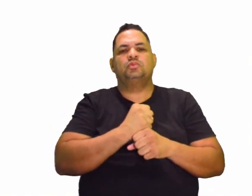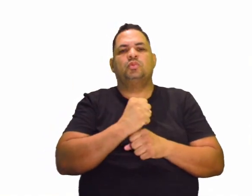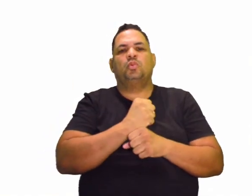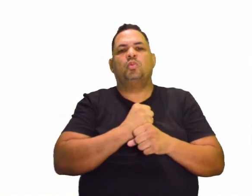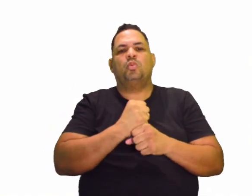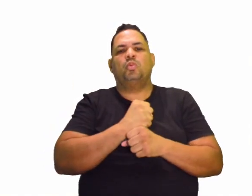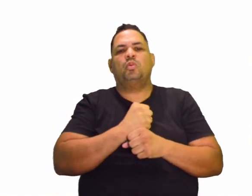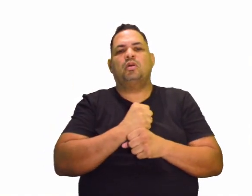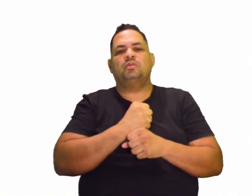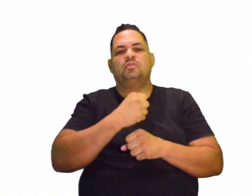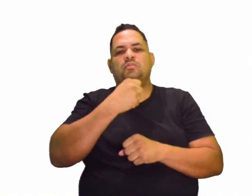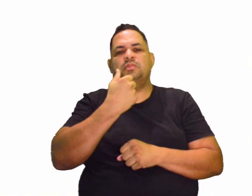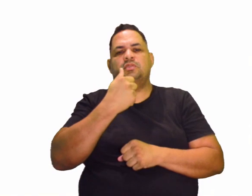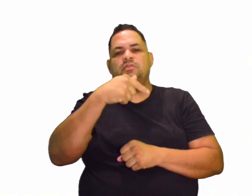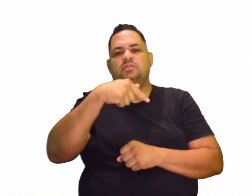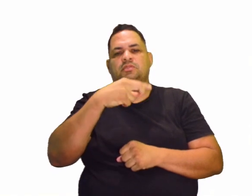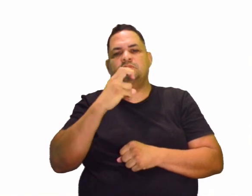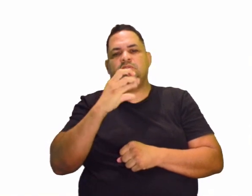é